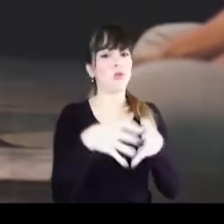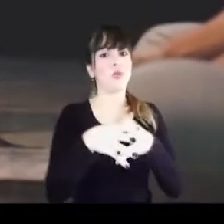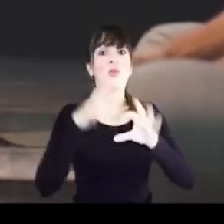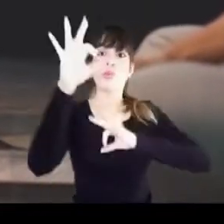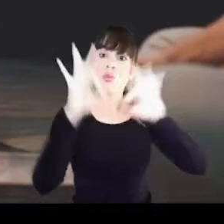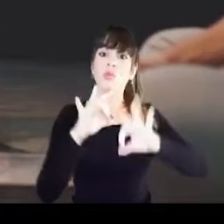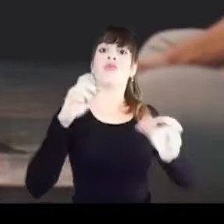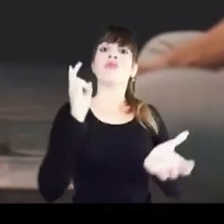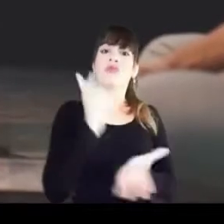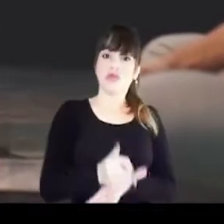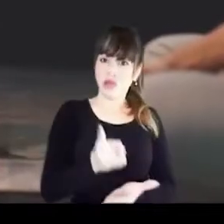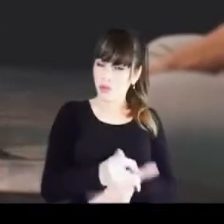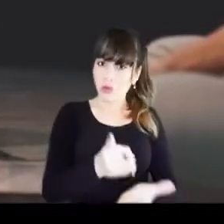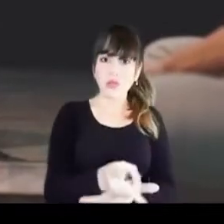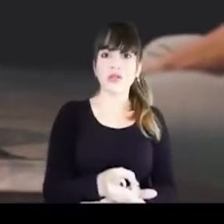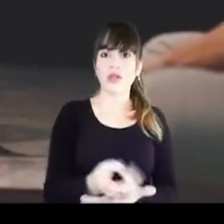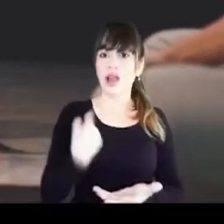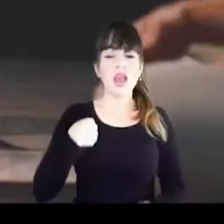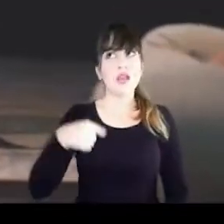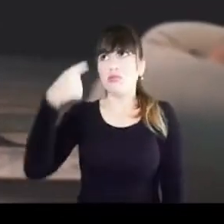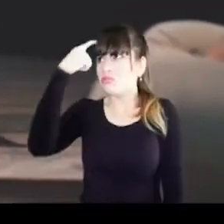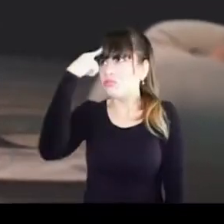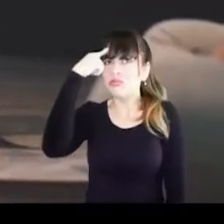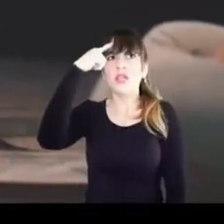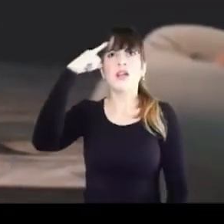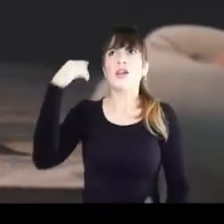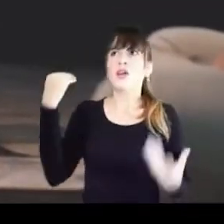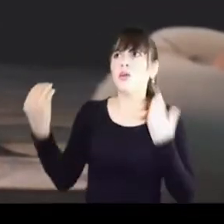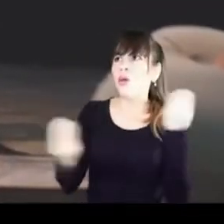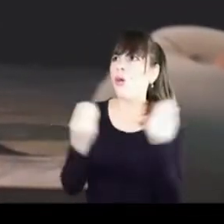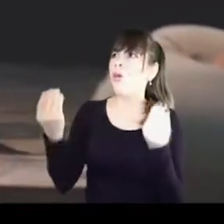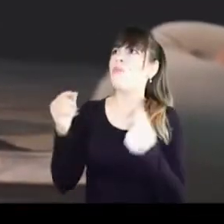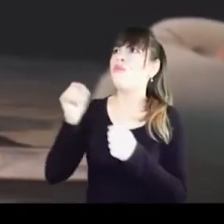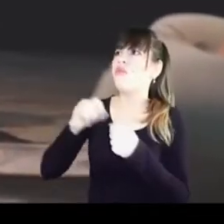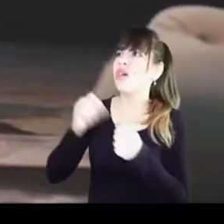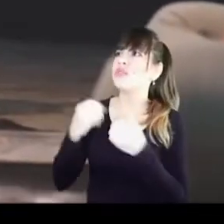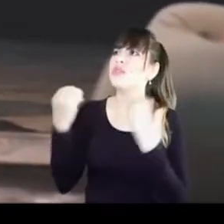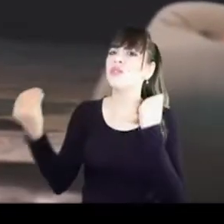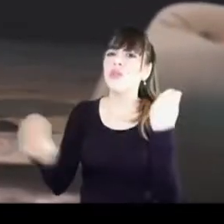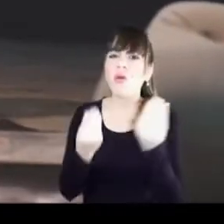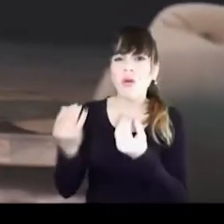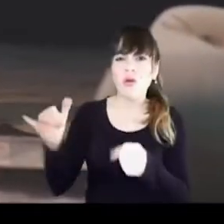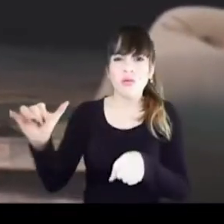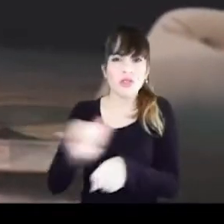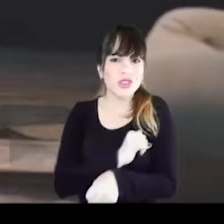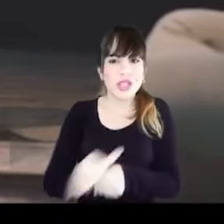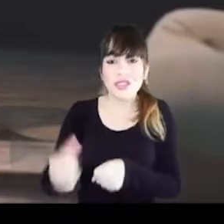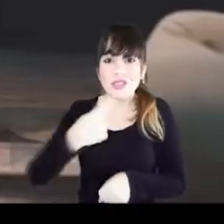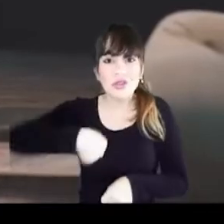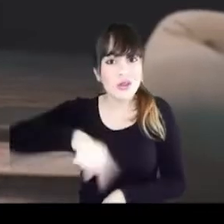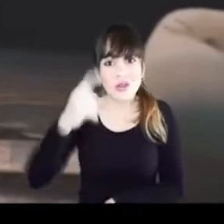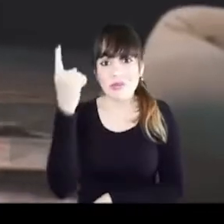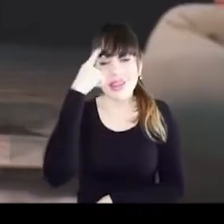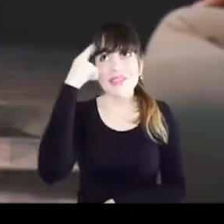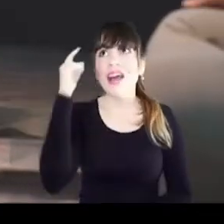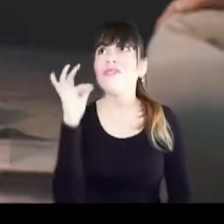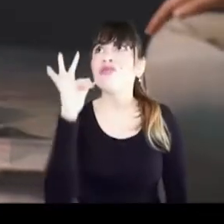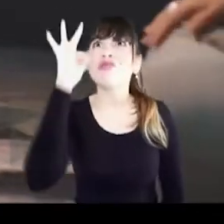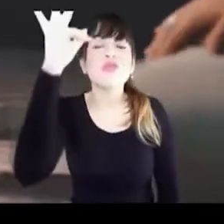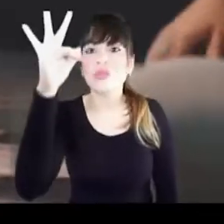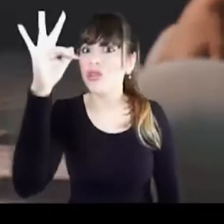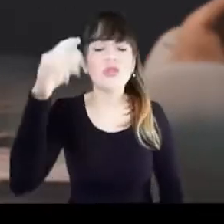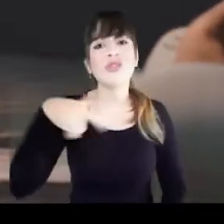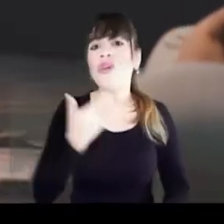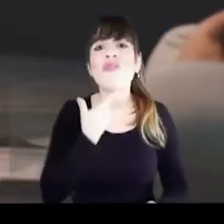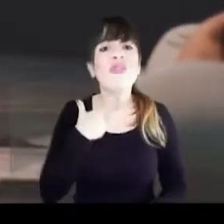nós vamos montar um grupo e vamos continuar. Eu não tinha nem ideia realmente de como... A gente não